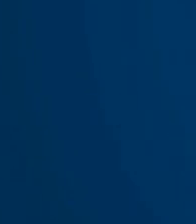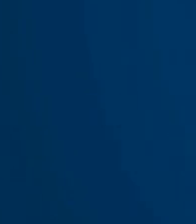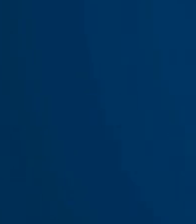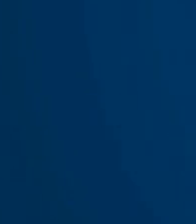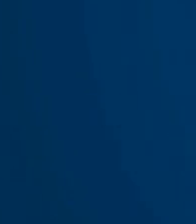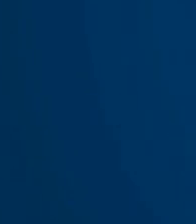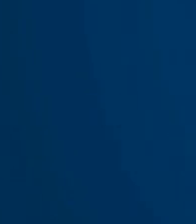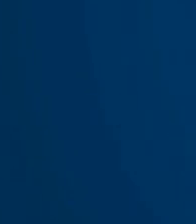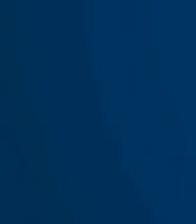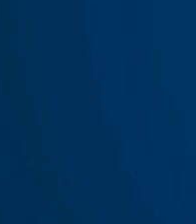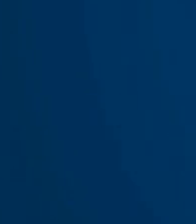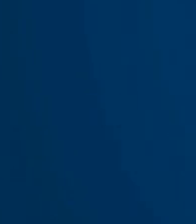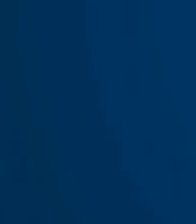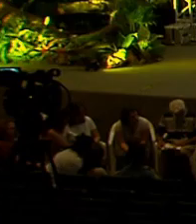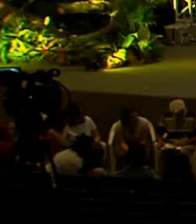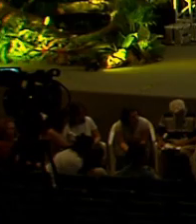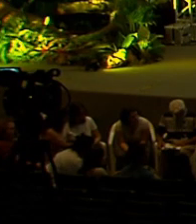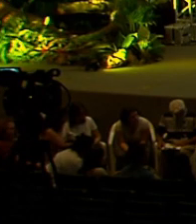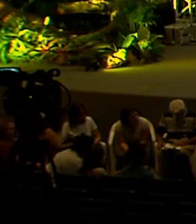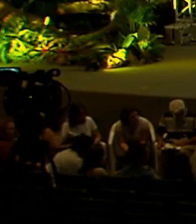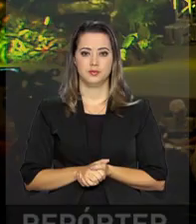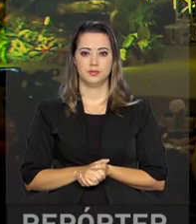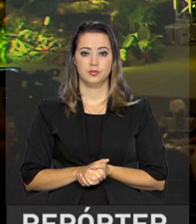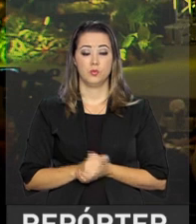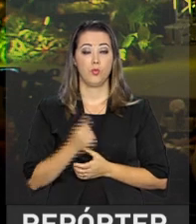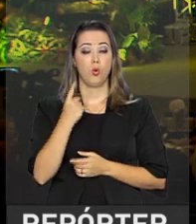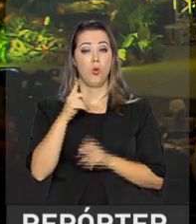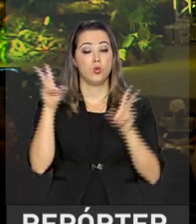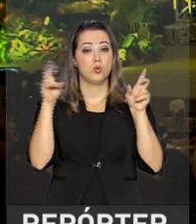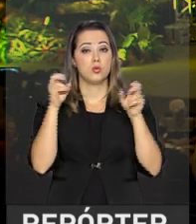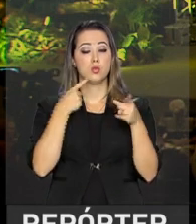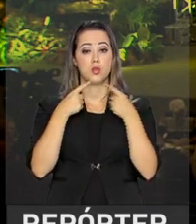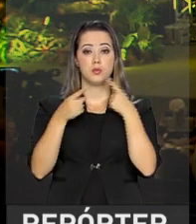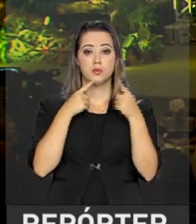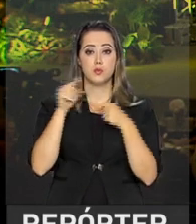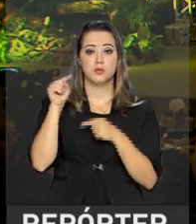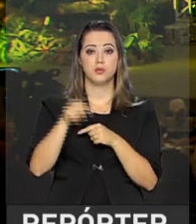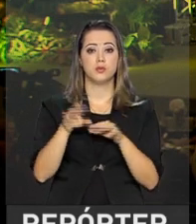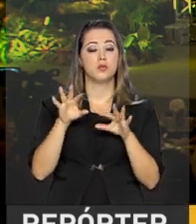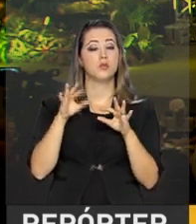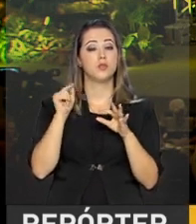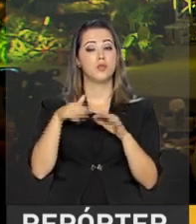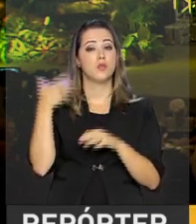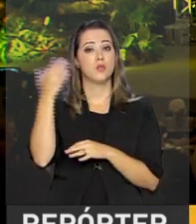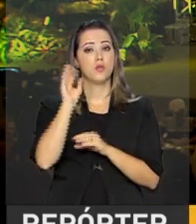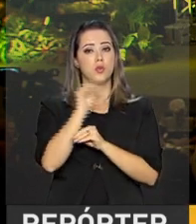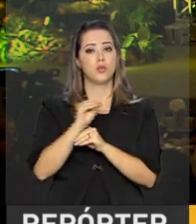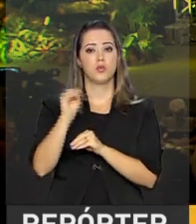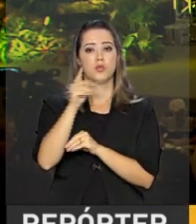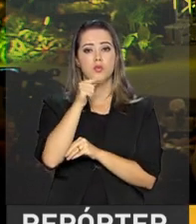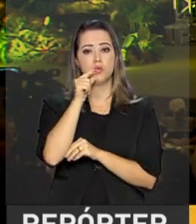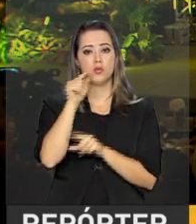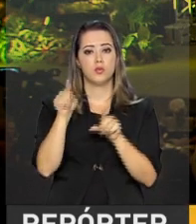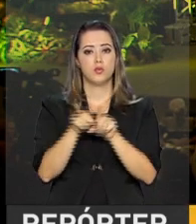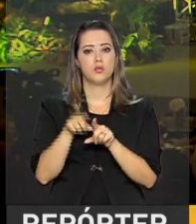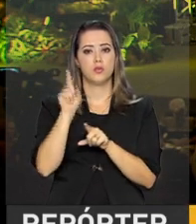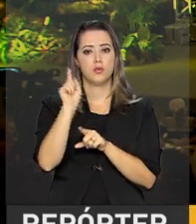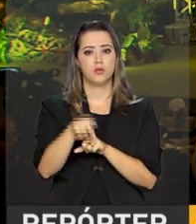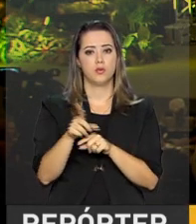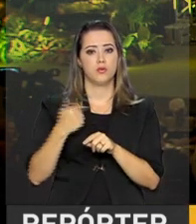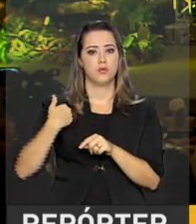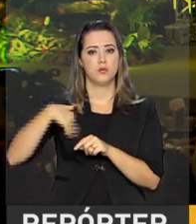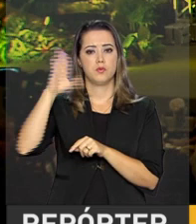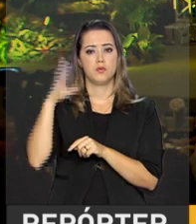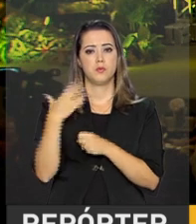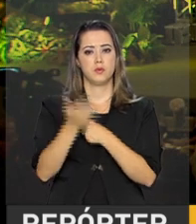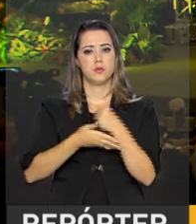oitavo Fórum Mundial da Água. Um dos assuntos debatidos aqui no fórum foi a preservação da água, considerado o